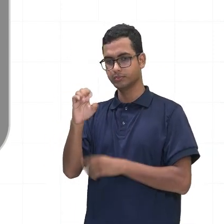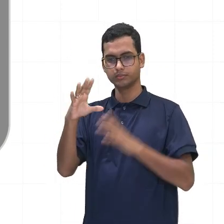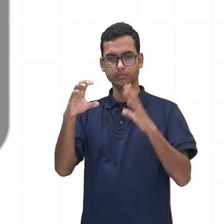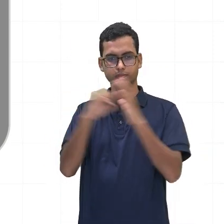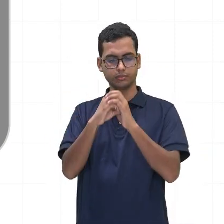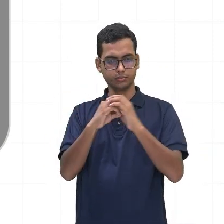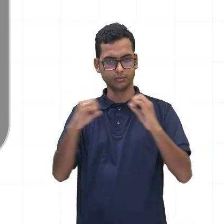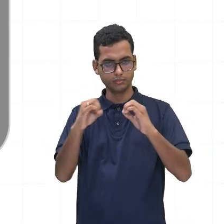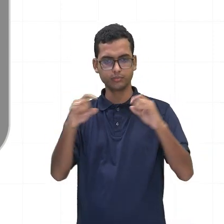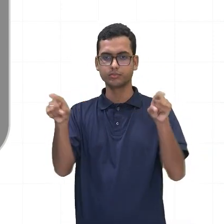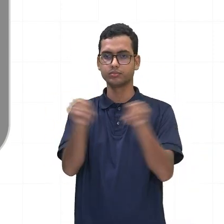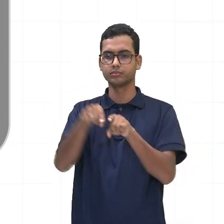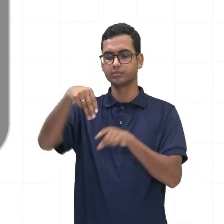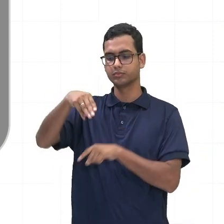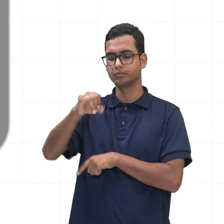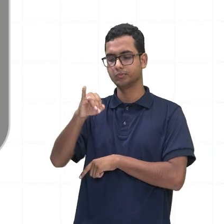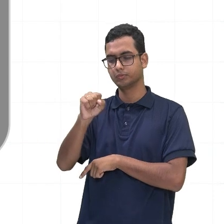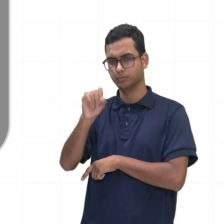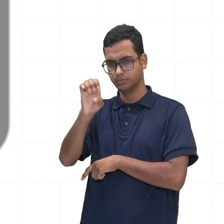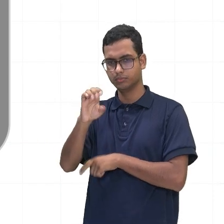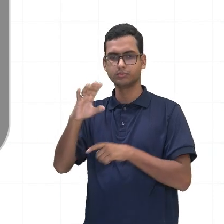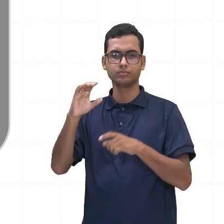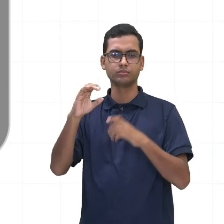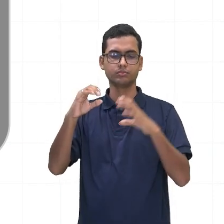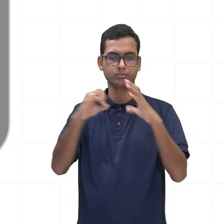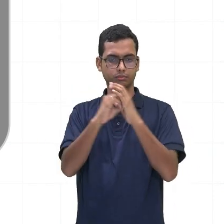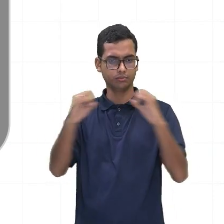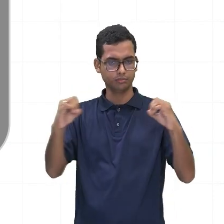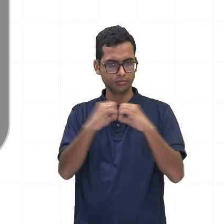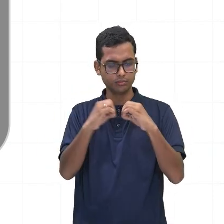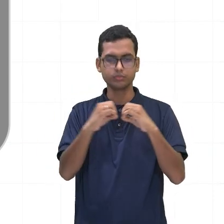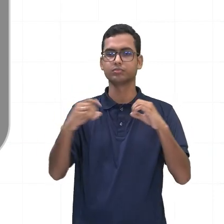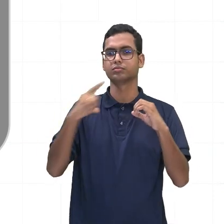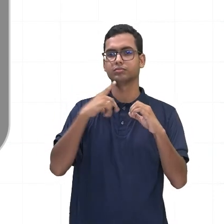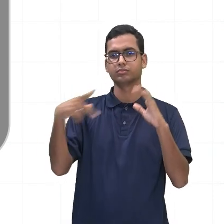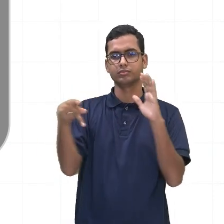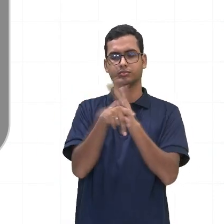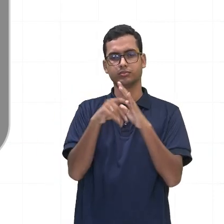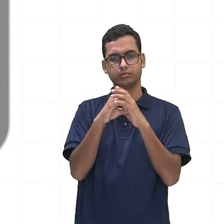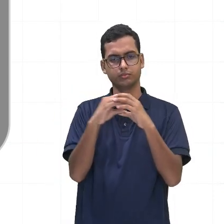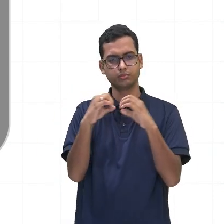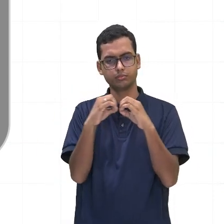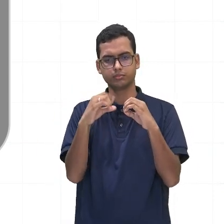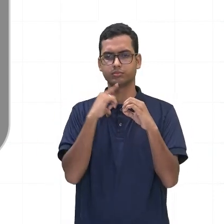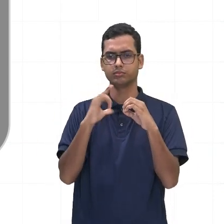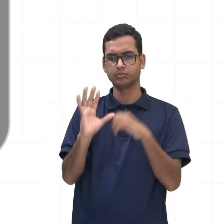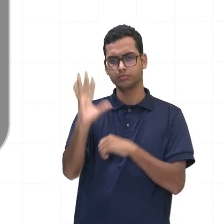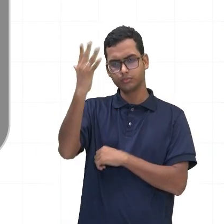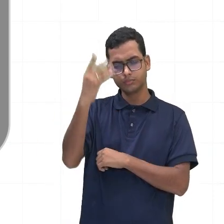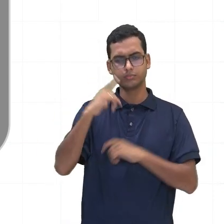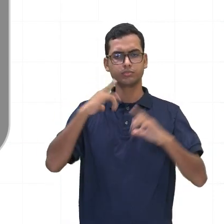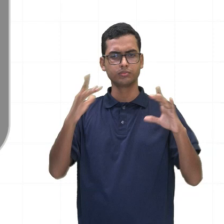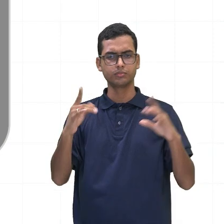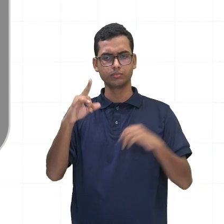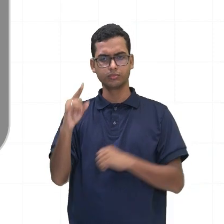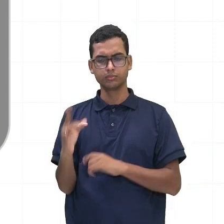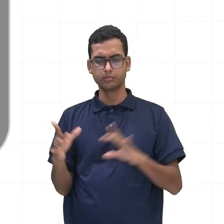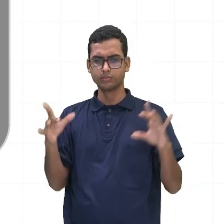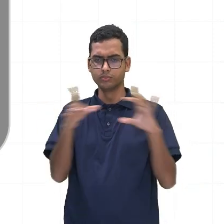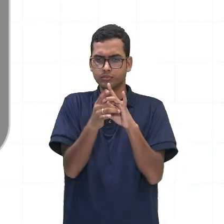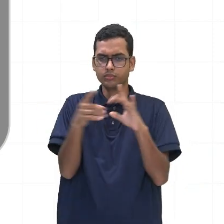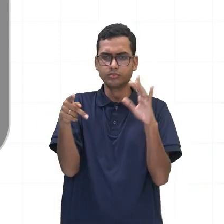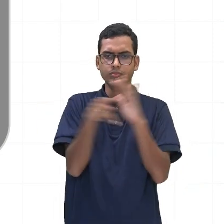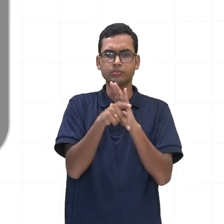Mitose e meiose são metabolismos complexos de divisão celular. Um deles está relacionado com o